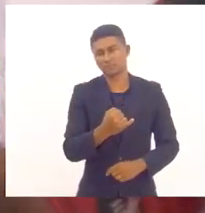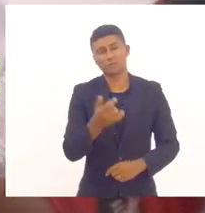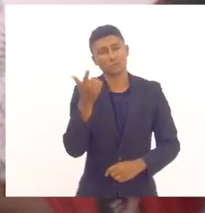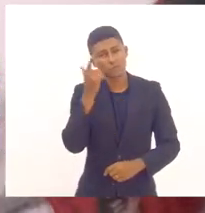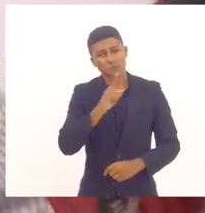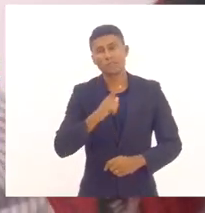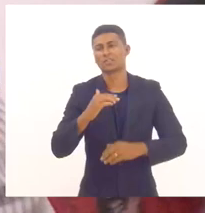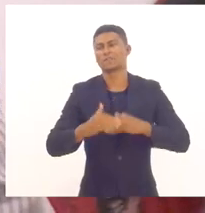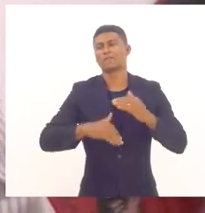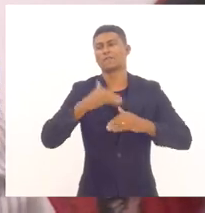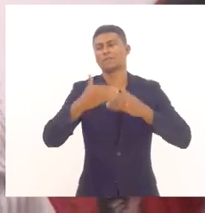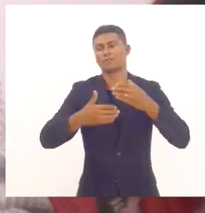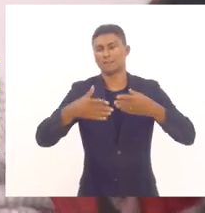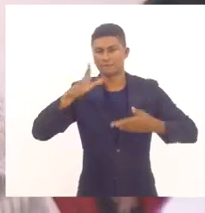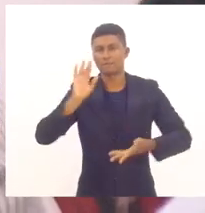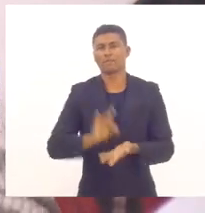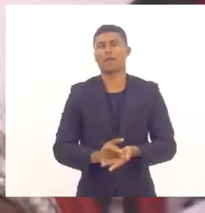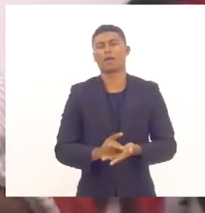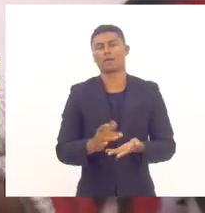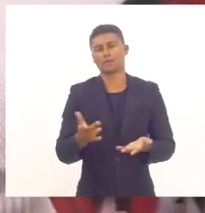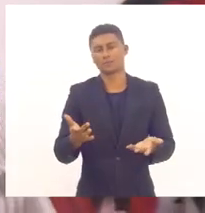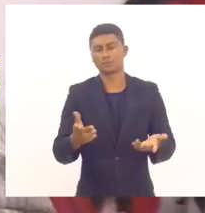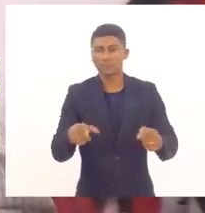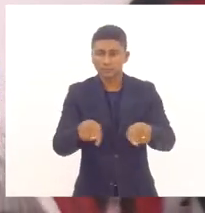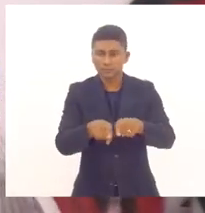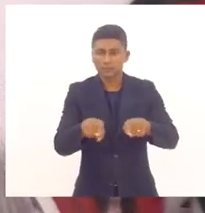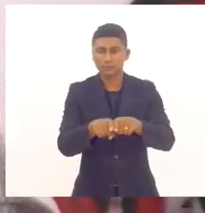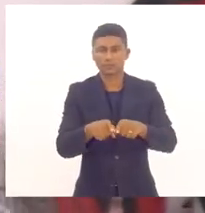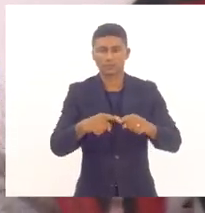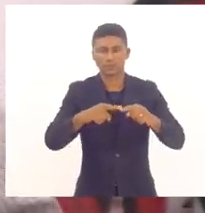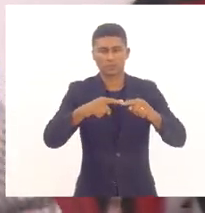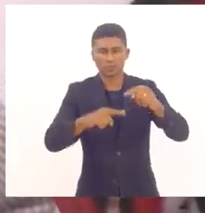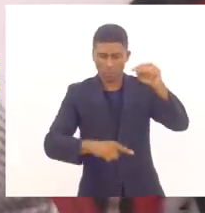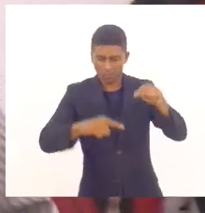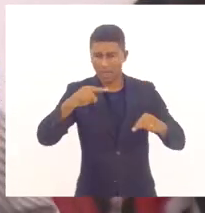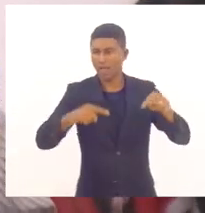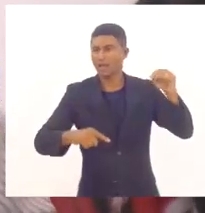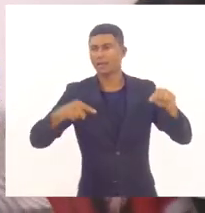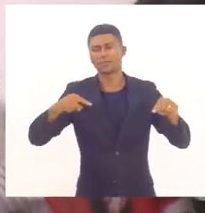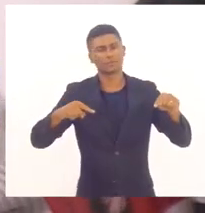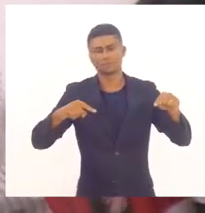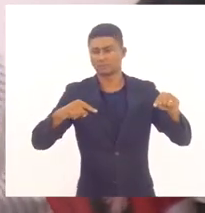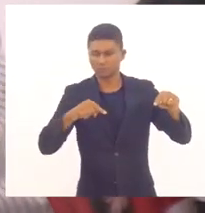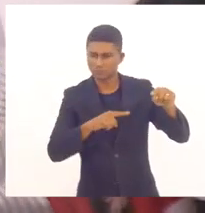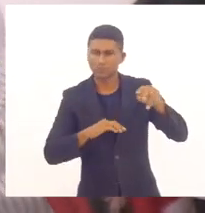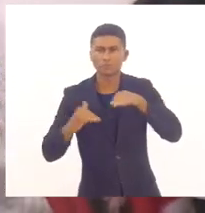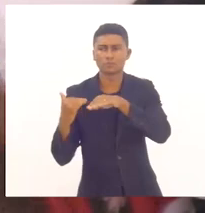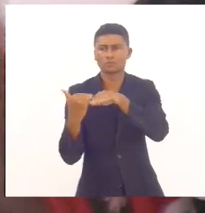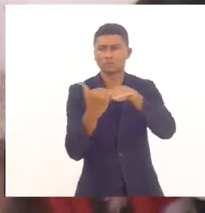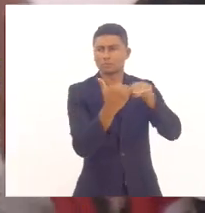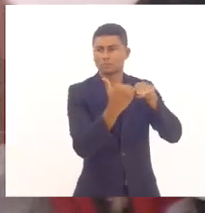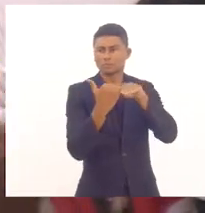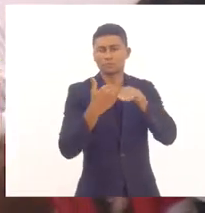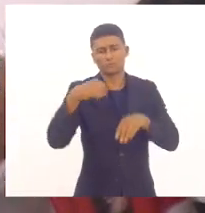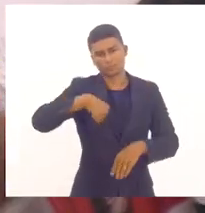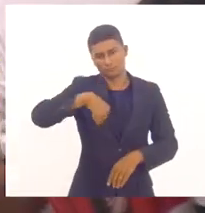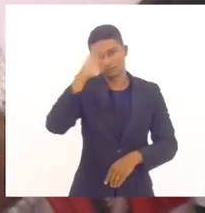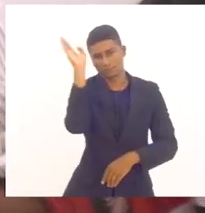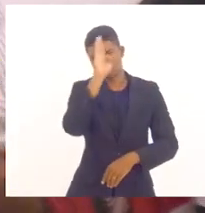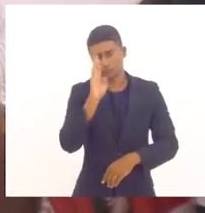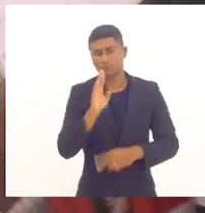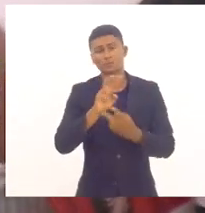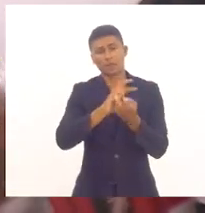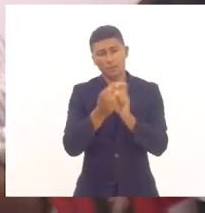desenvolver plenamente e, assim, poder reduzir essa desigualdade enorme que existe social no nosso país. E a capoeira ela pode ser